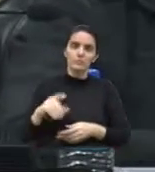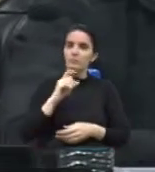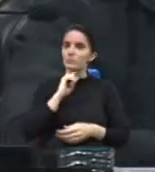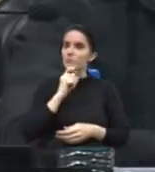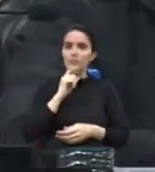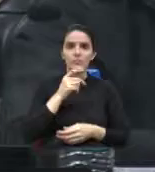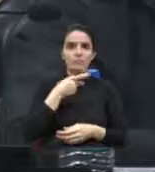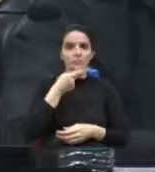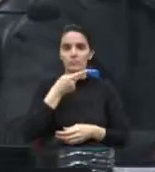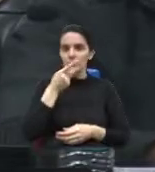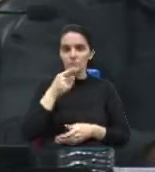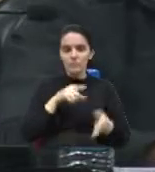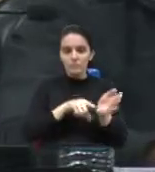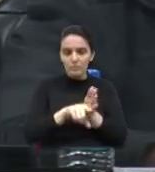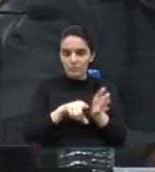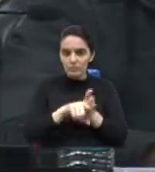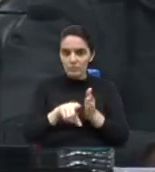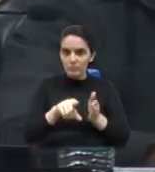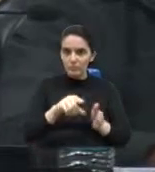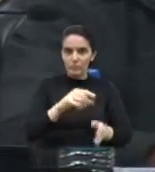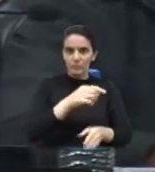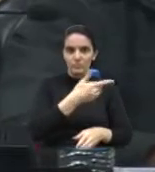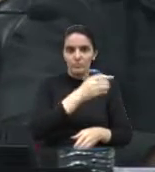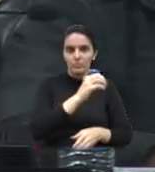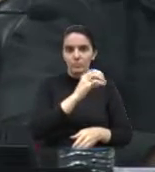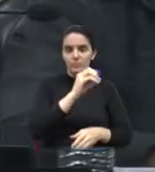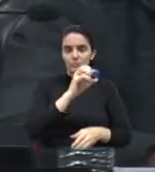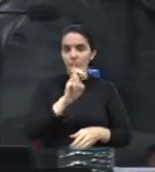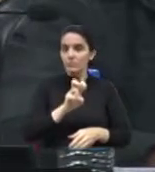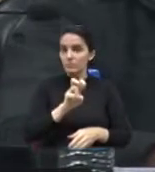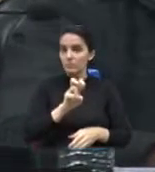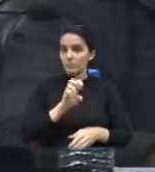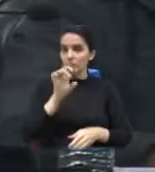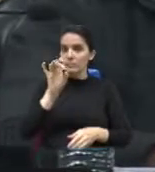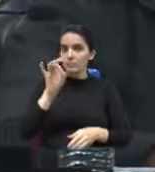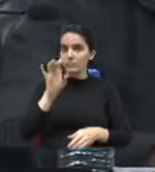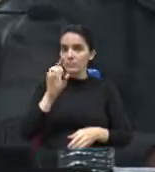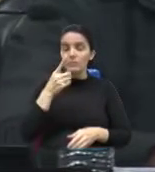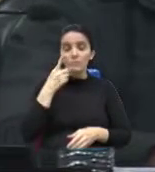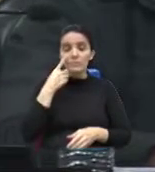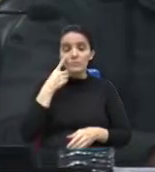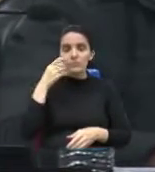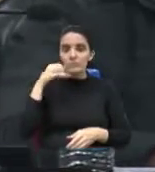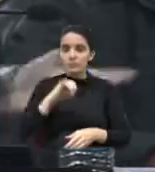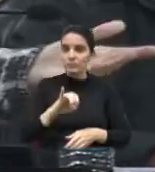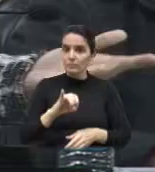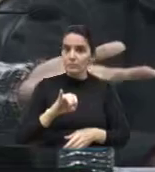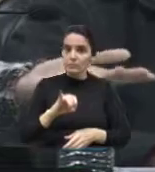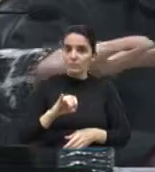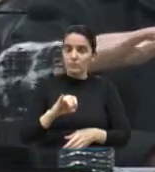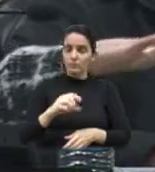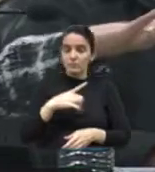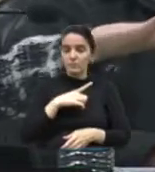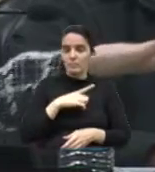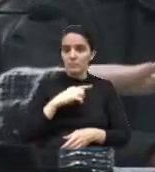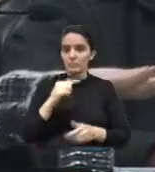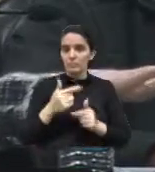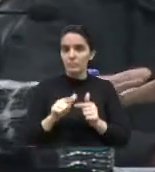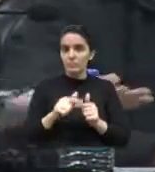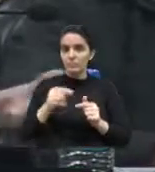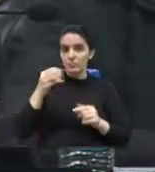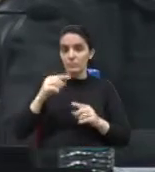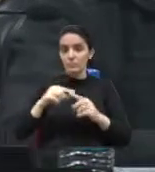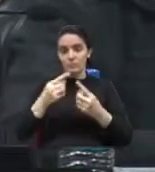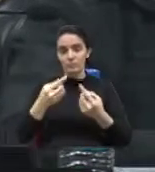em investigar 2005 em diante. A gente está falando de levantar dados e parâmetros por hora. Agora, se